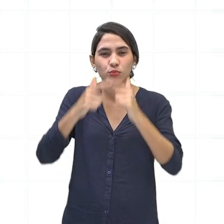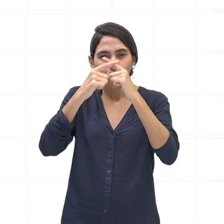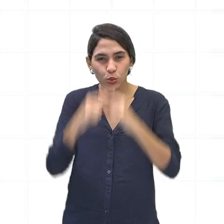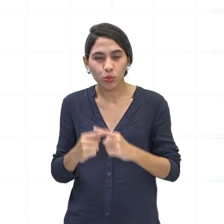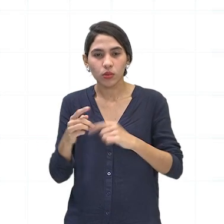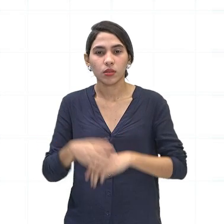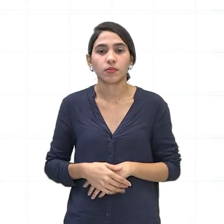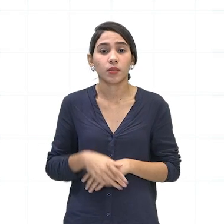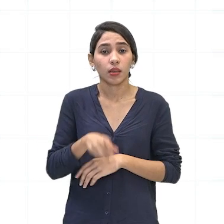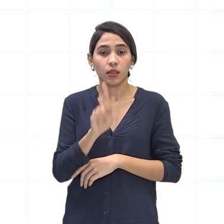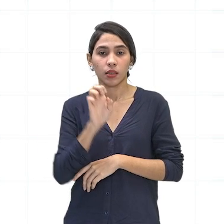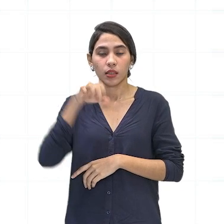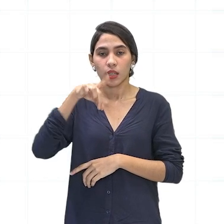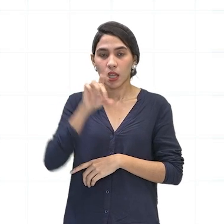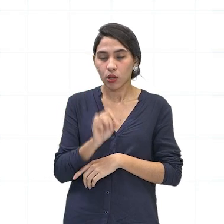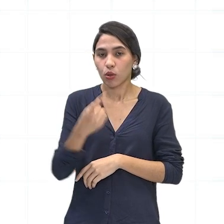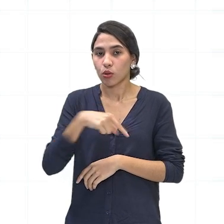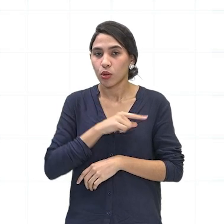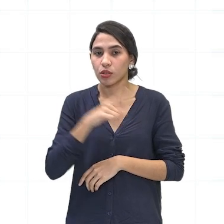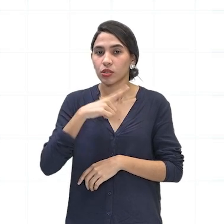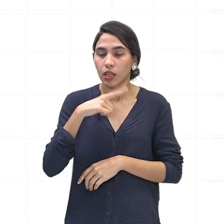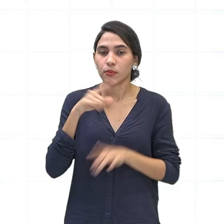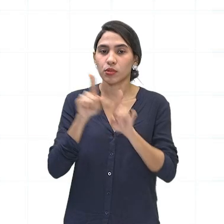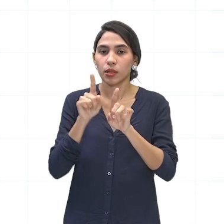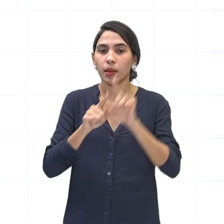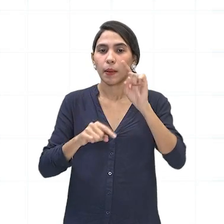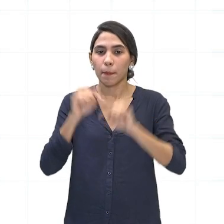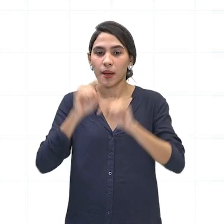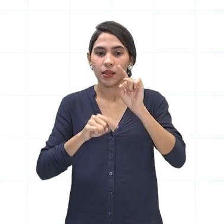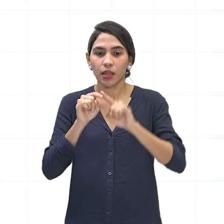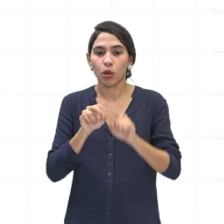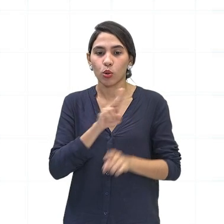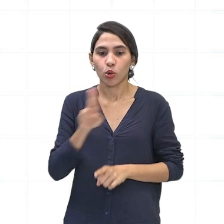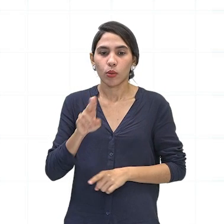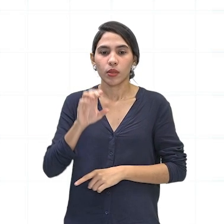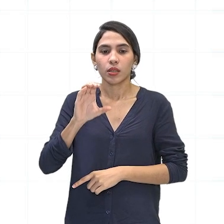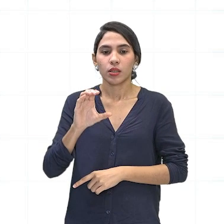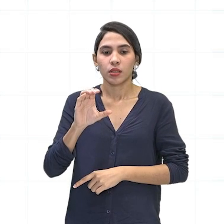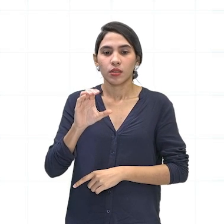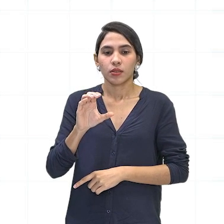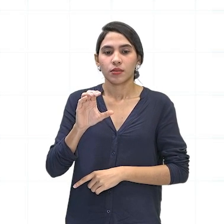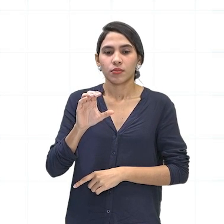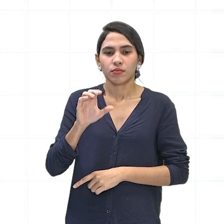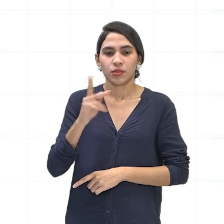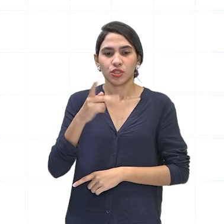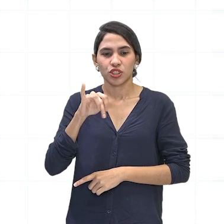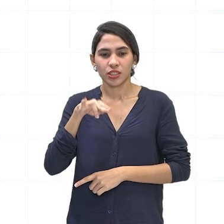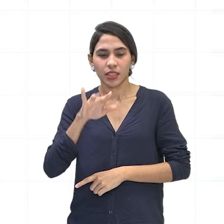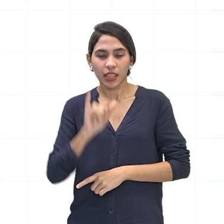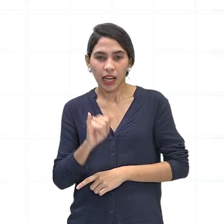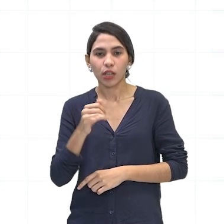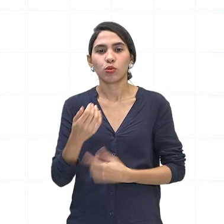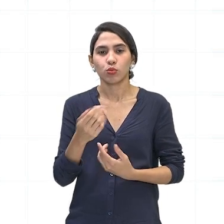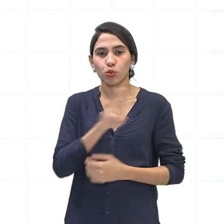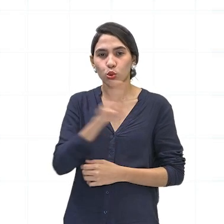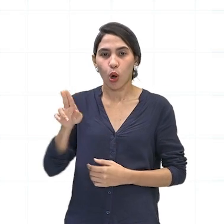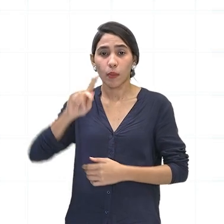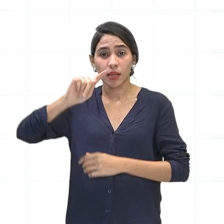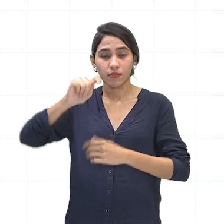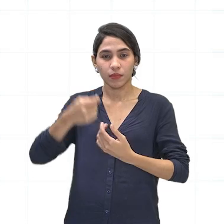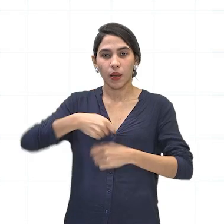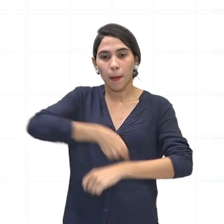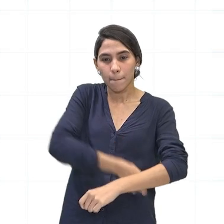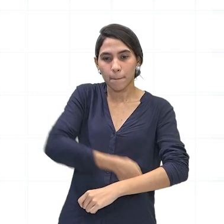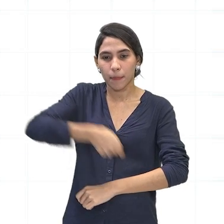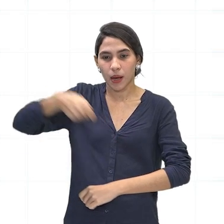Kendo nós temos, né, a utilização aí da Shinai, que é o nome da espada, que vocês vão já ver com detalhes, tá?